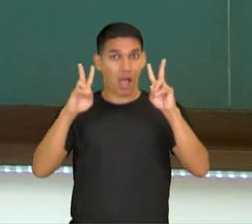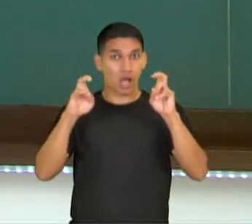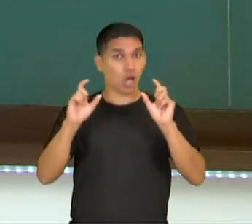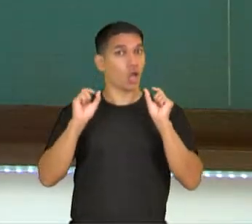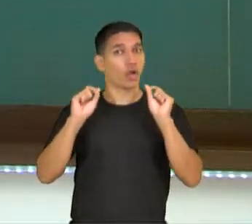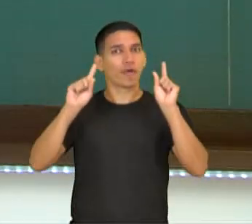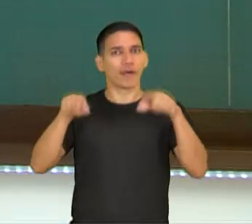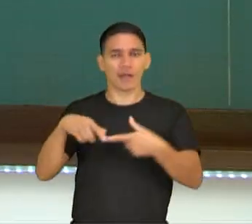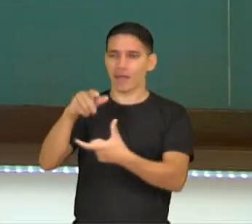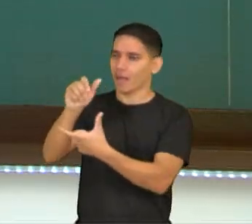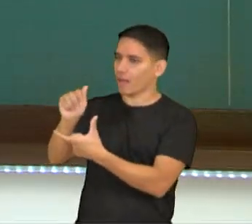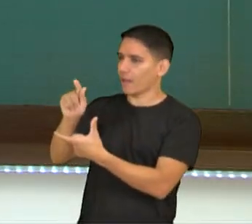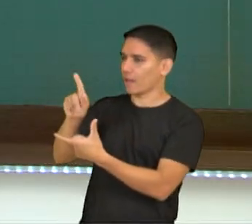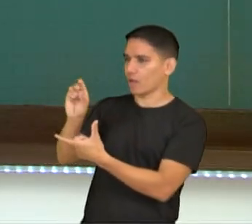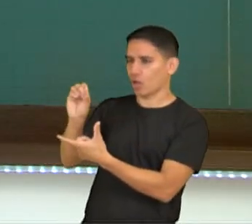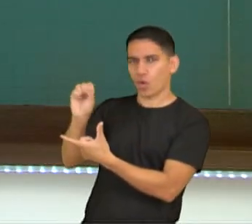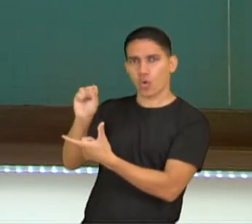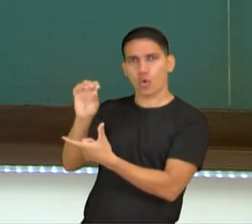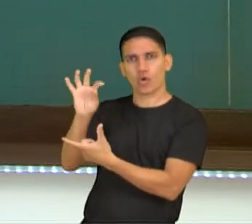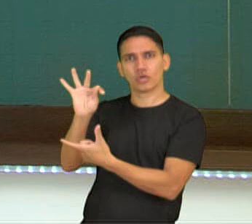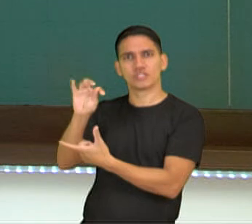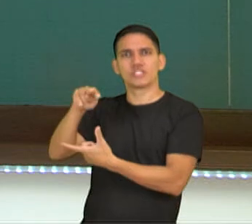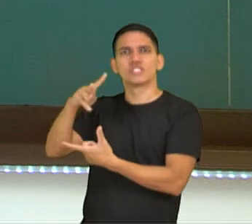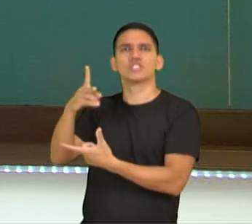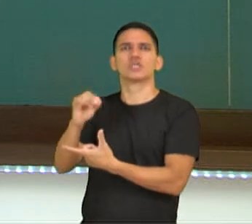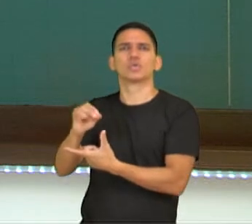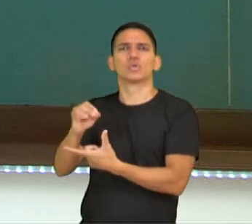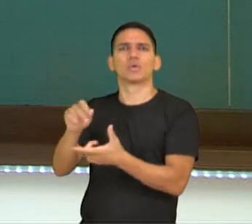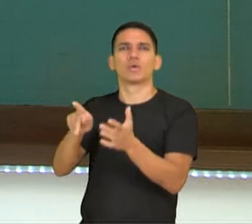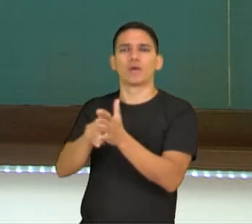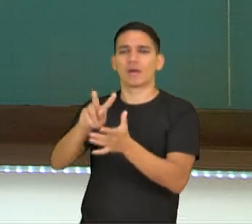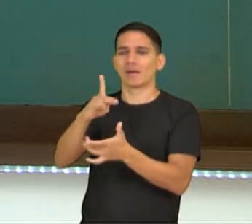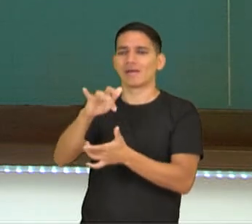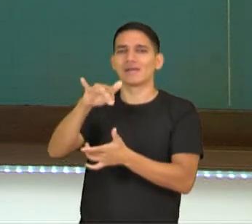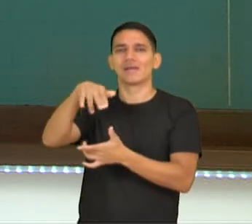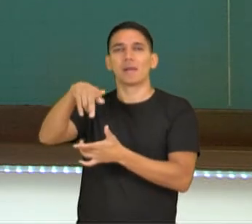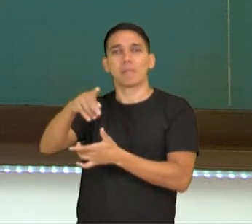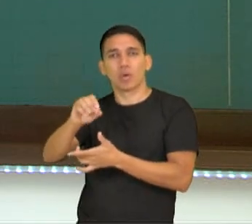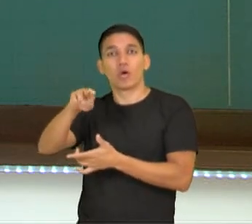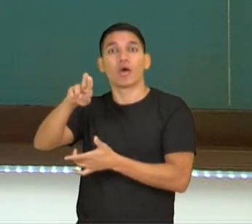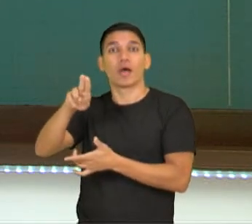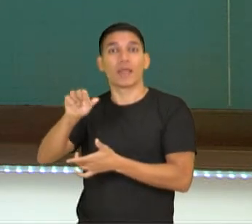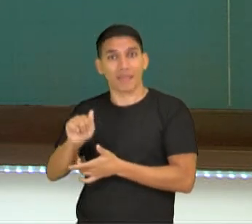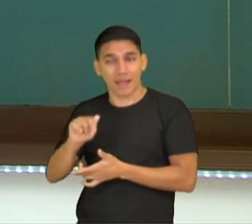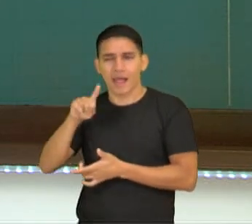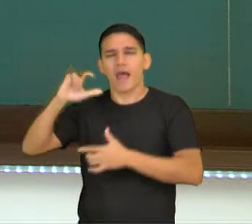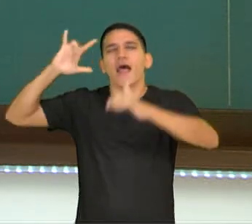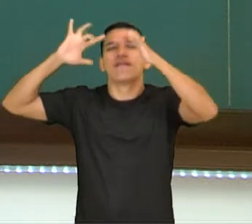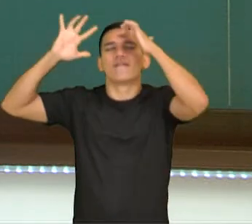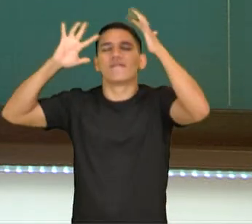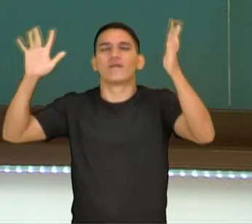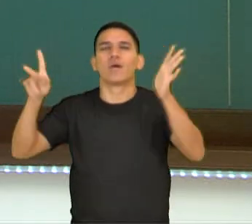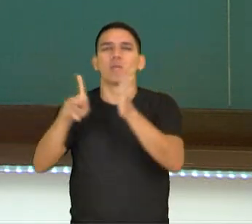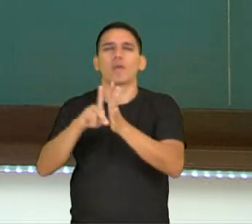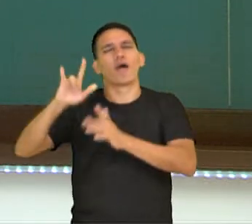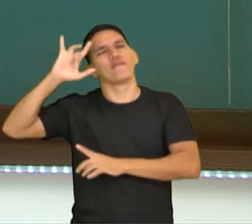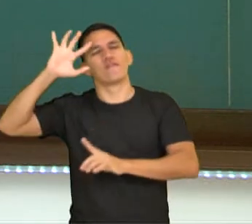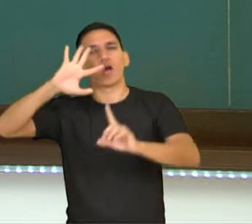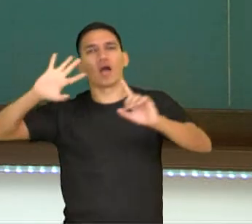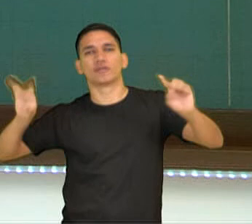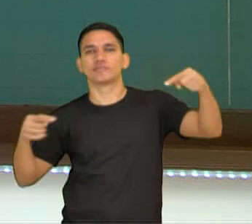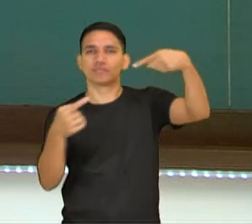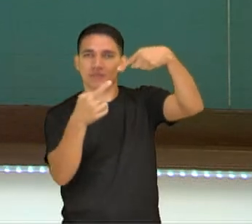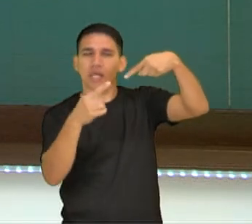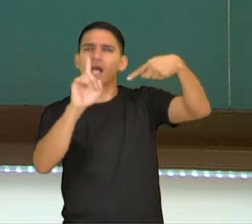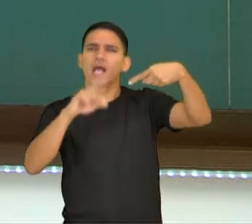sobre Agostinho de Hipona, um filósofo da filosofia patrística, ali do século V